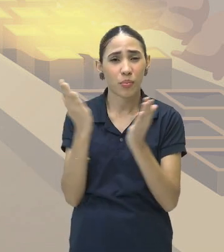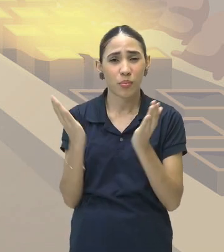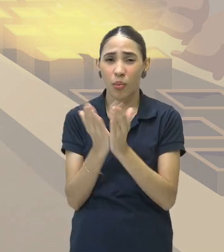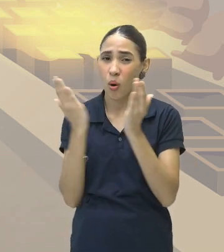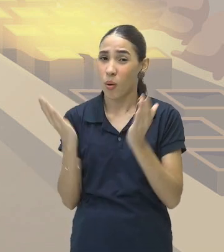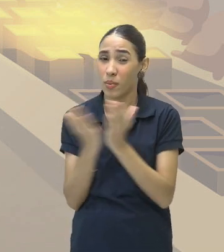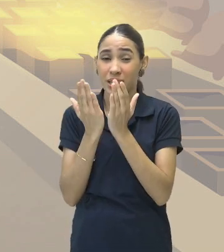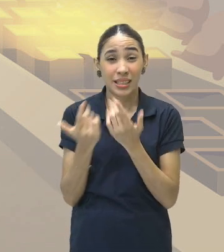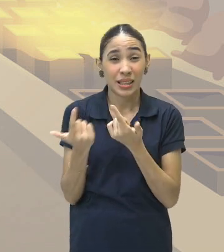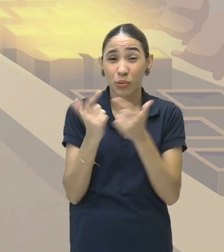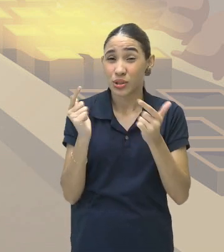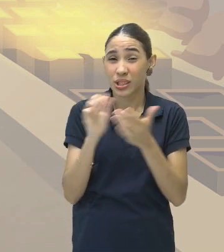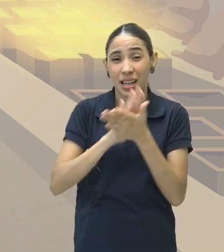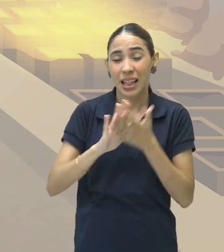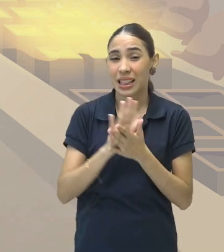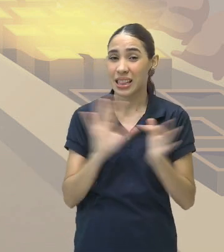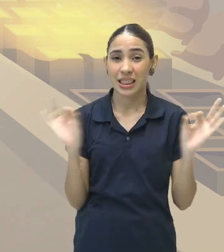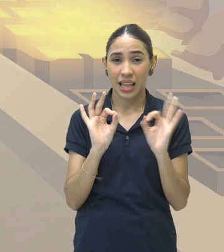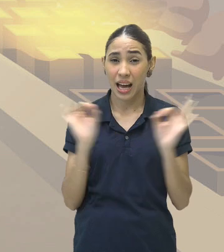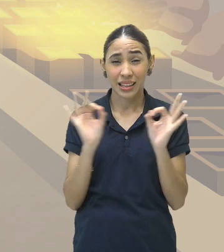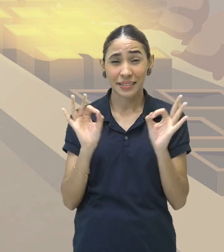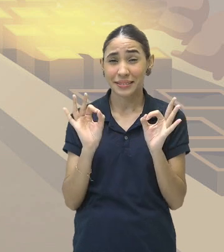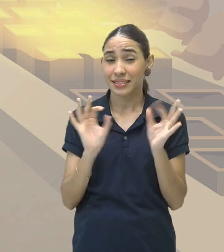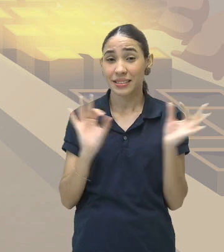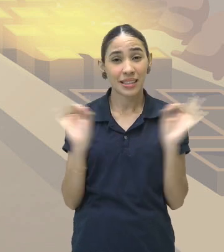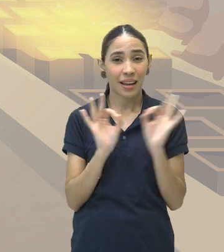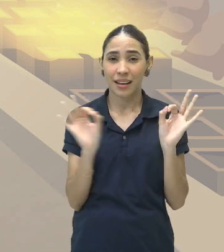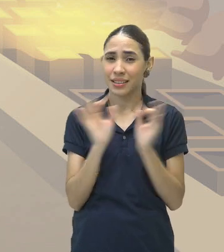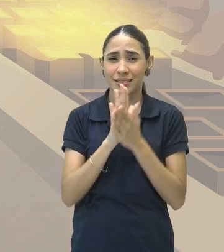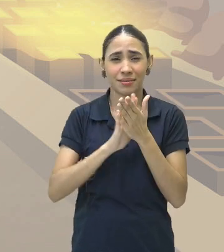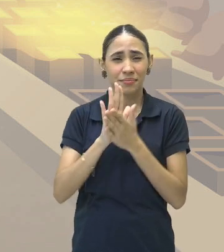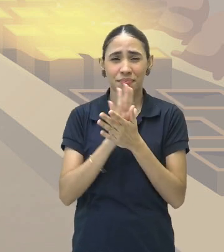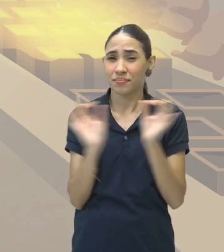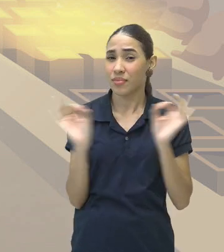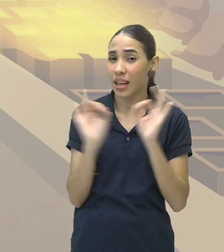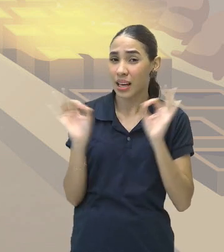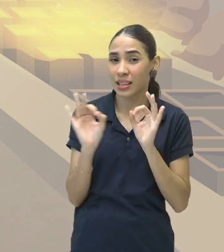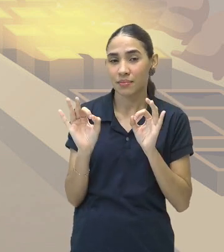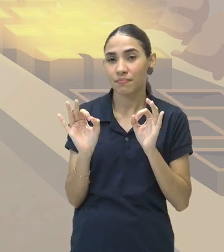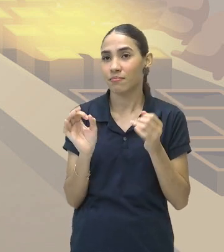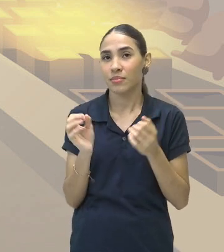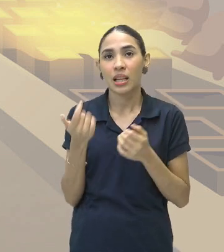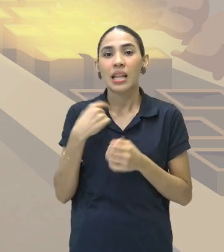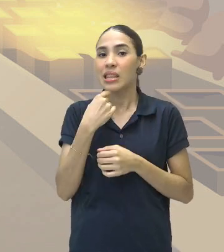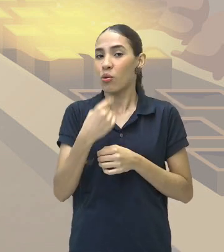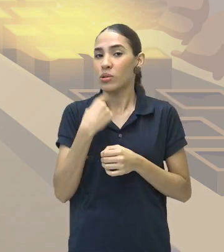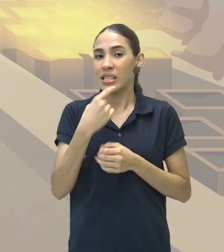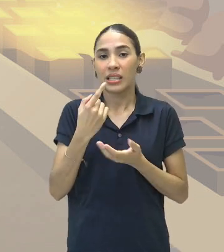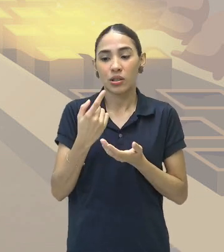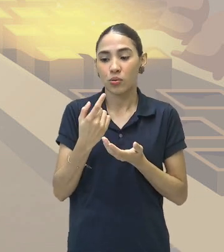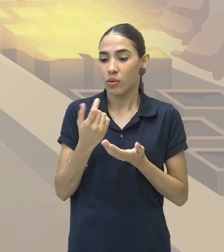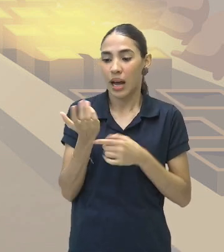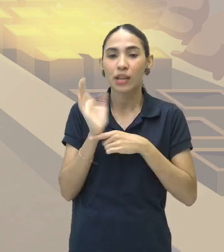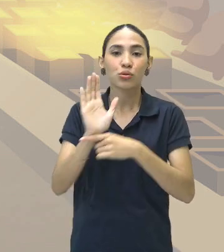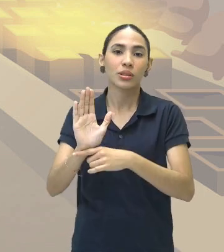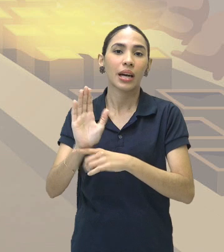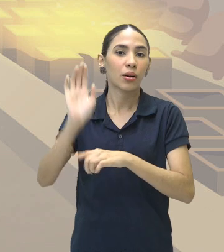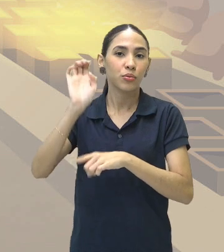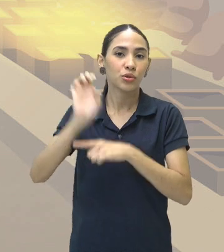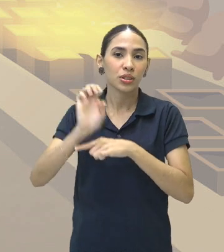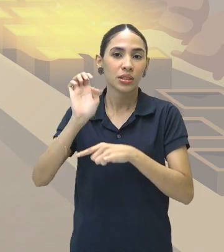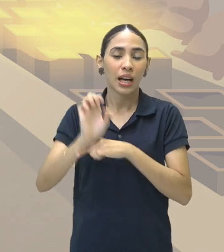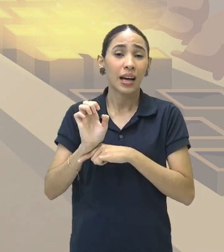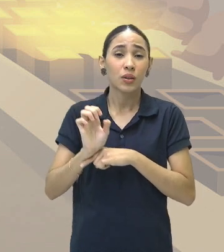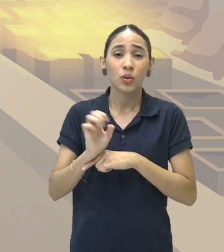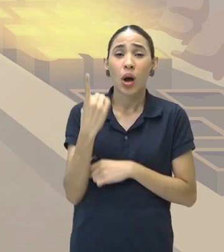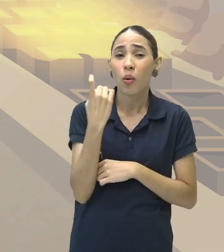não tinham recursos. Como eles não tinham nenhum recurso, não conseguiam contribuir ali com o Estado, a única fonte